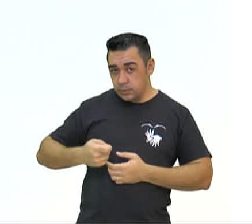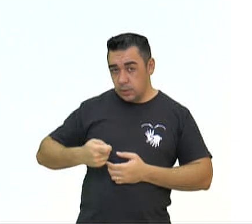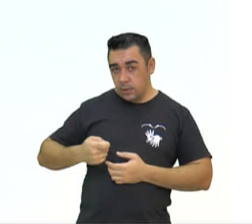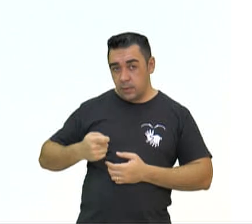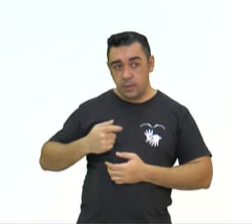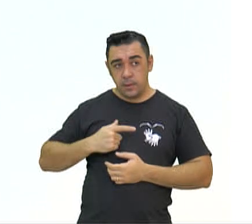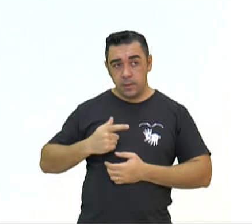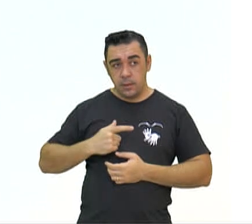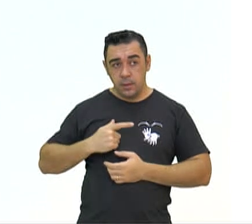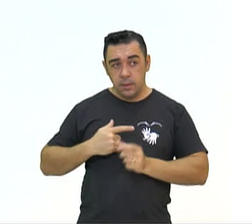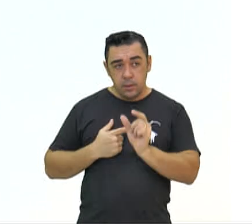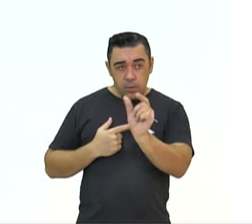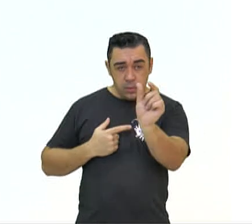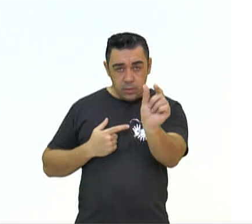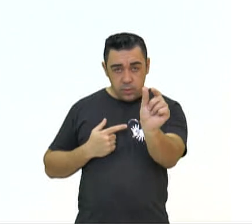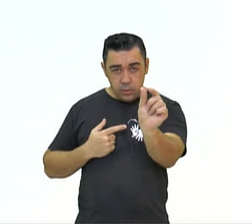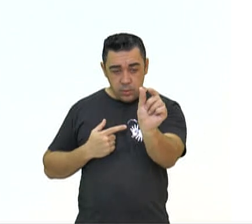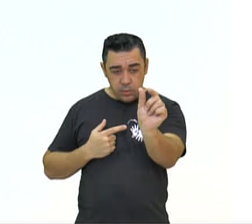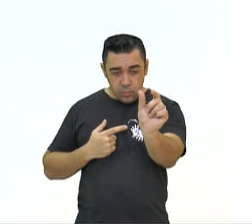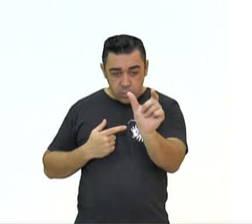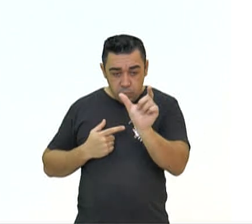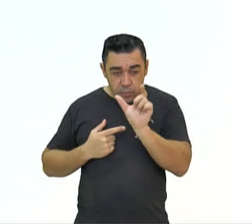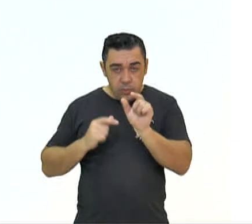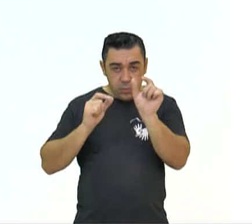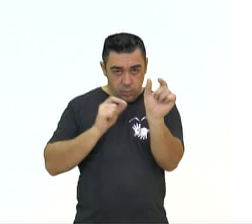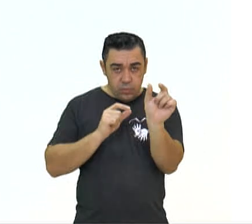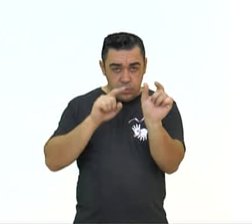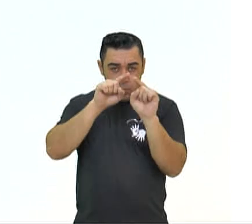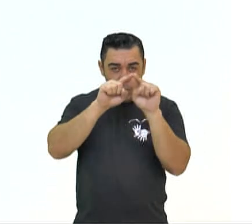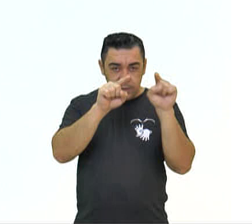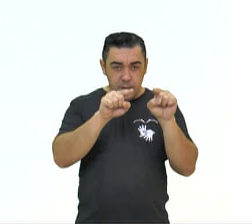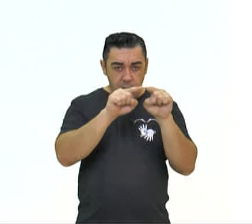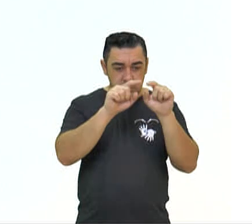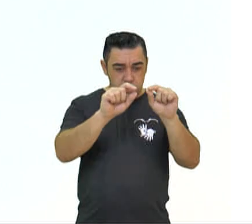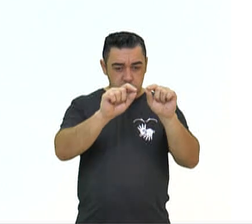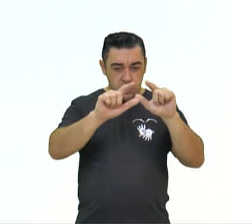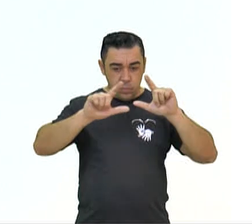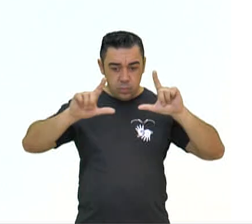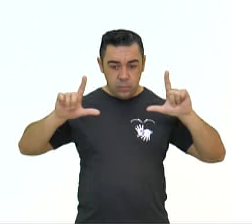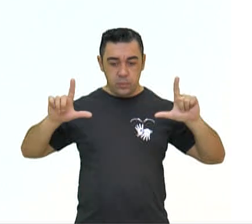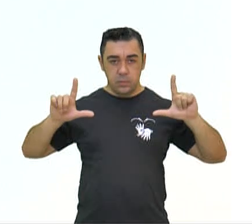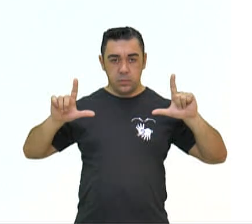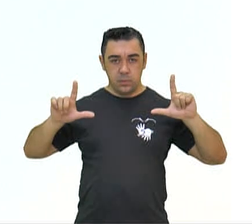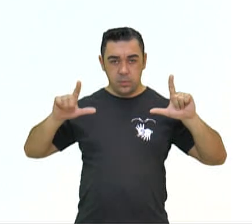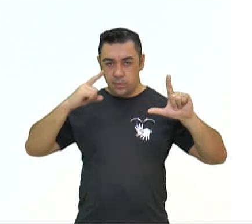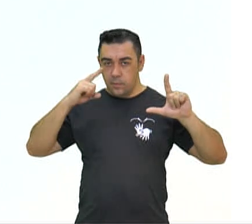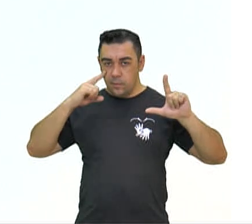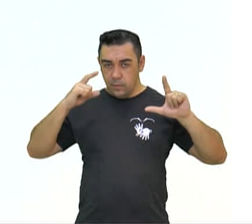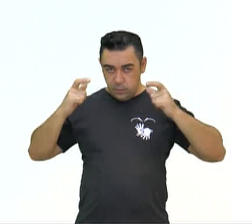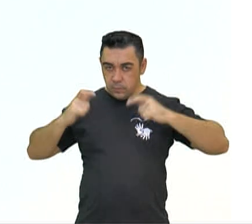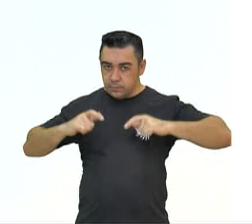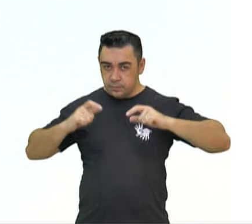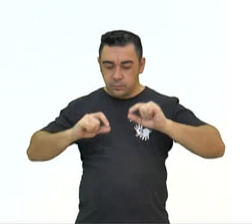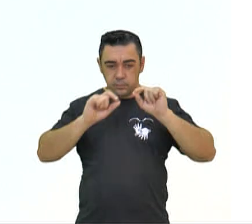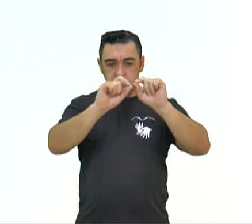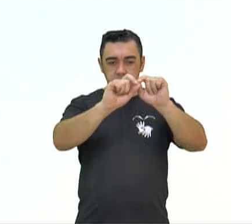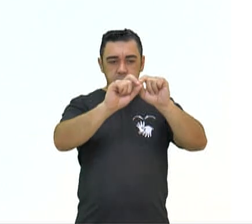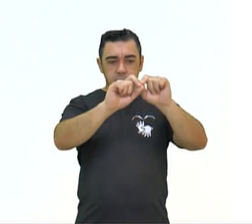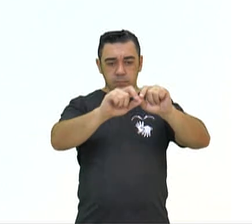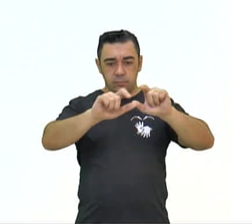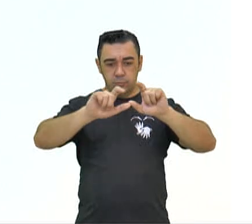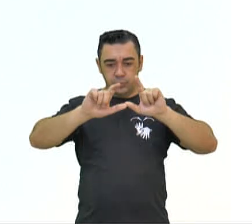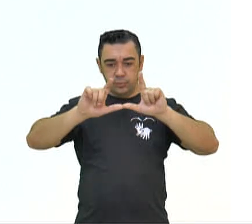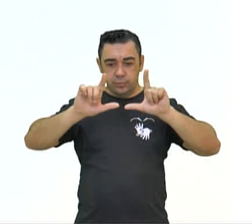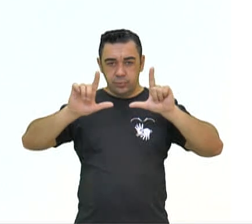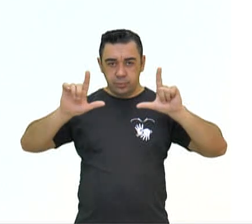mas eu tenho que entender isso de maneira que a palavra está oculta. Como se o mapa dissesse para você o